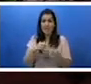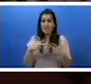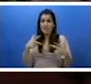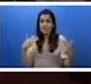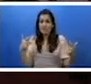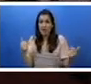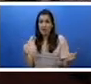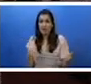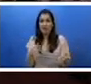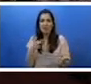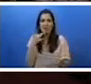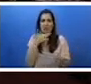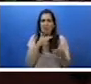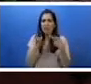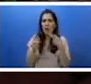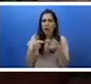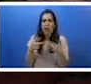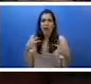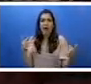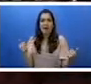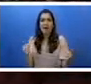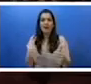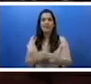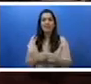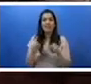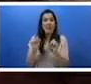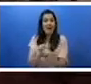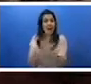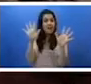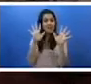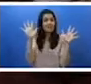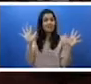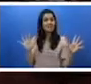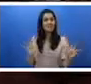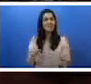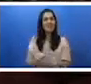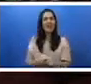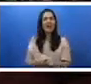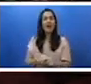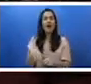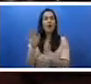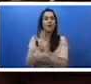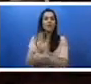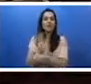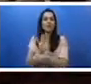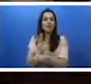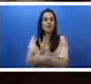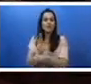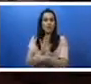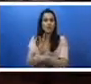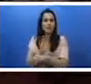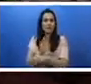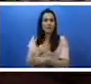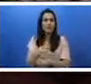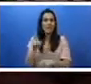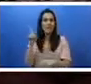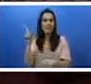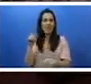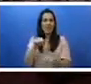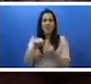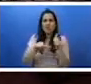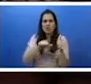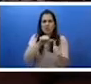de coisa gostosa, que é cheio de encanto, é o quê? O filme da Cinderela. Eles transformam uma abóbora